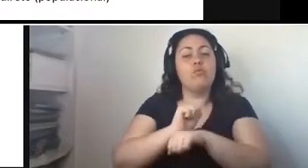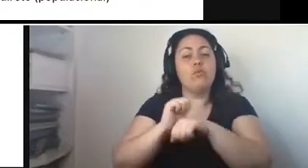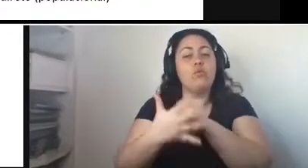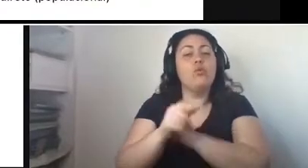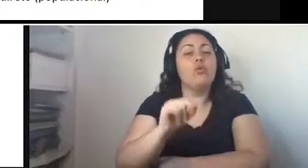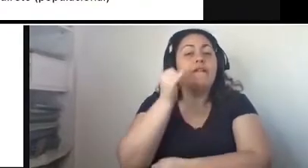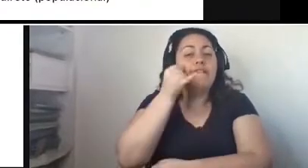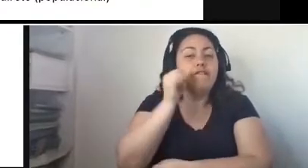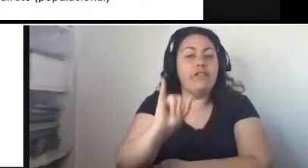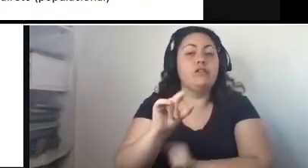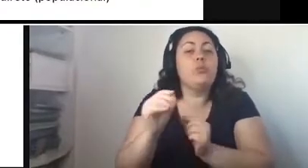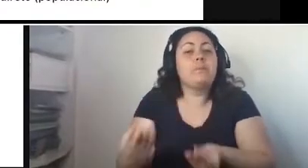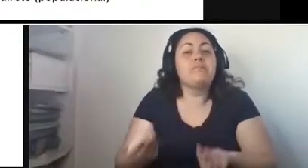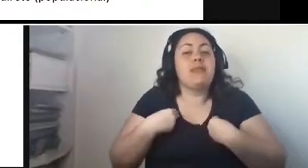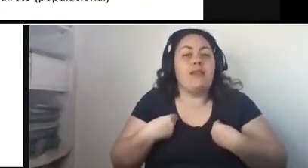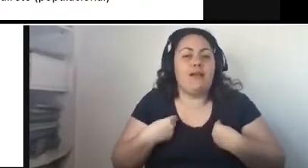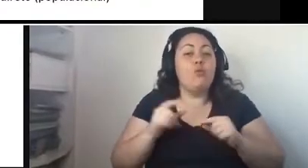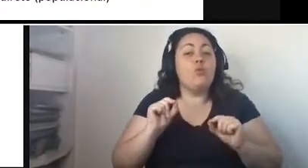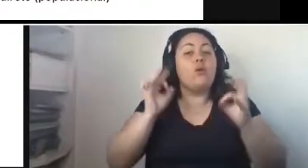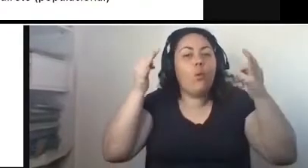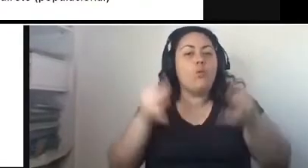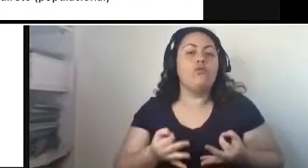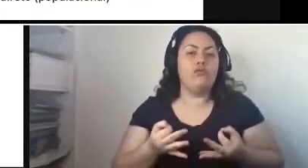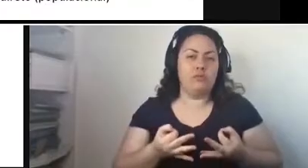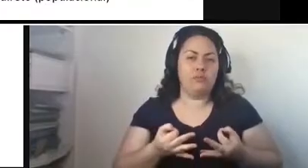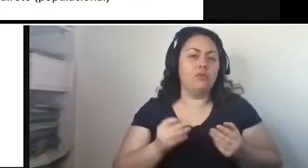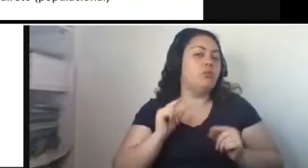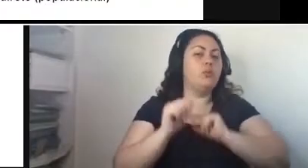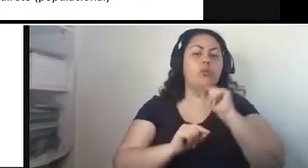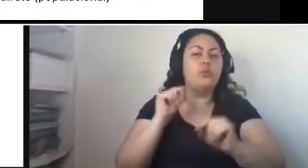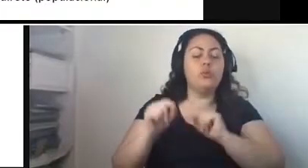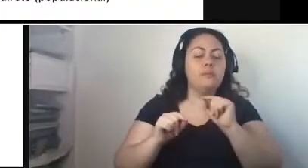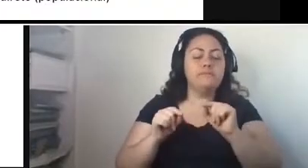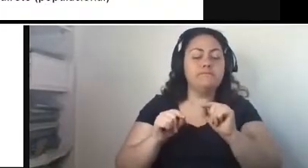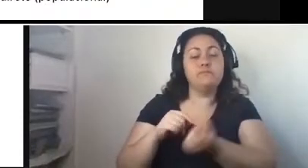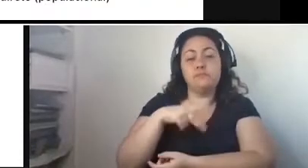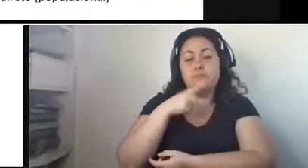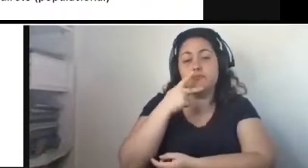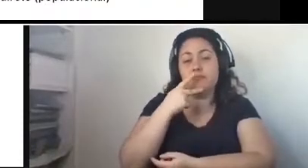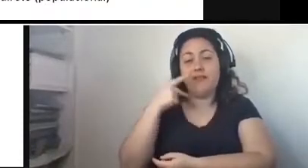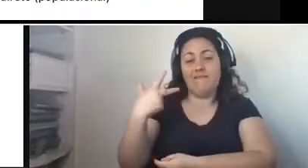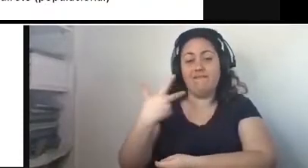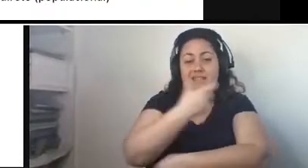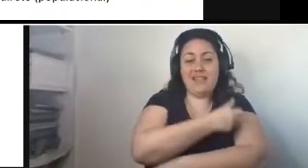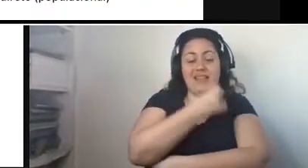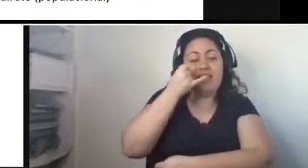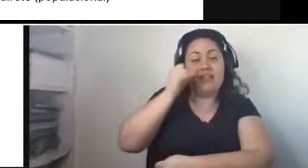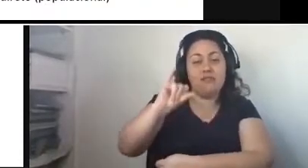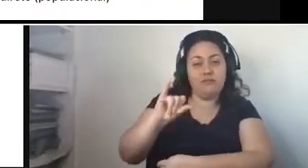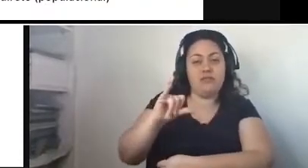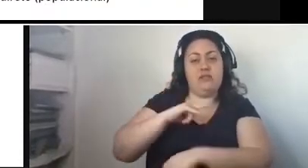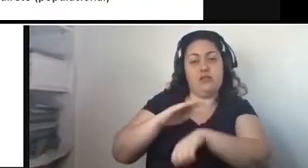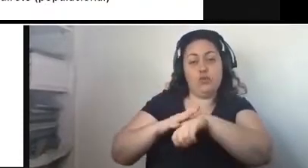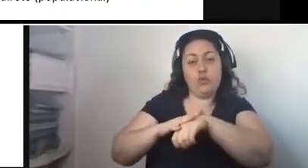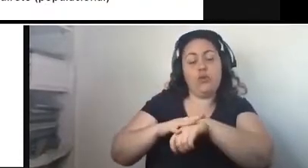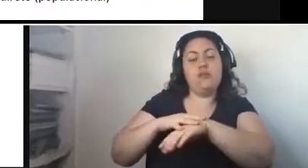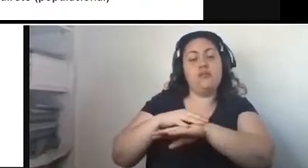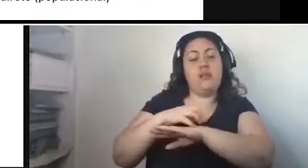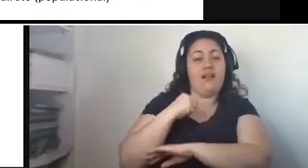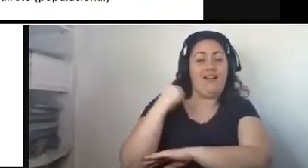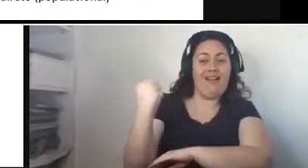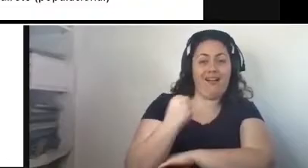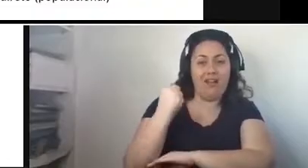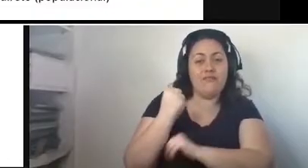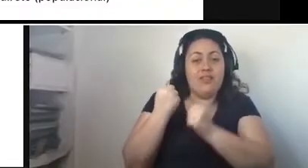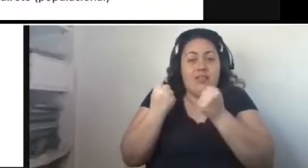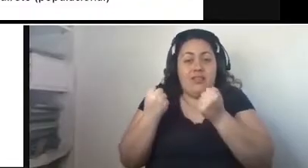que foi confirmado? Foi confirmado que elas evitam casos leves e moderados em adultos. Agora,